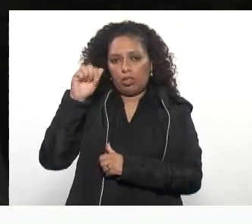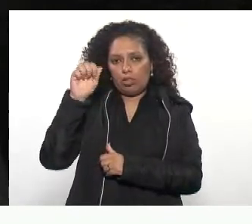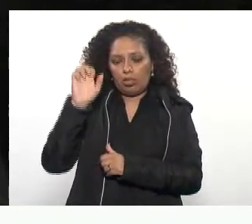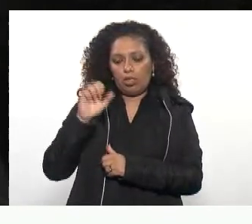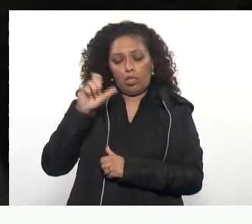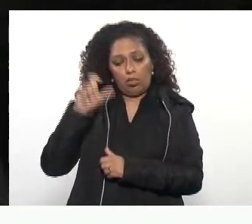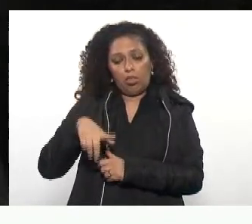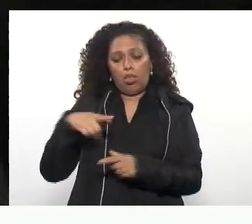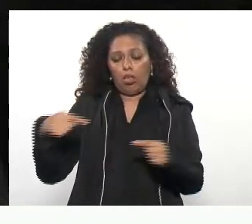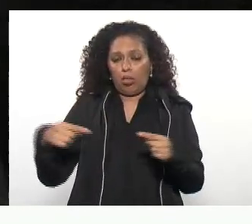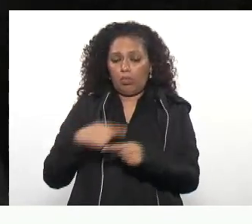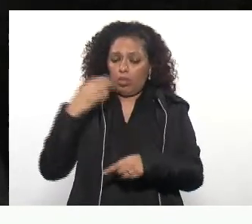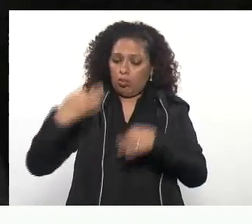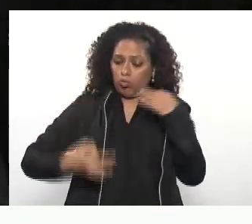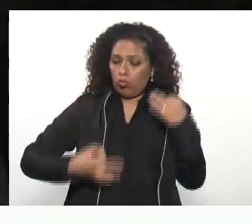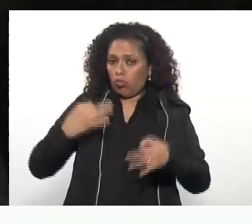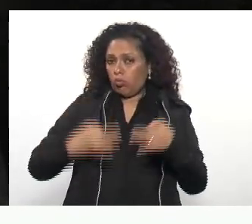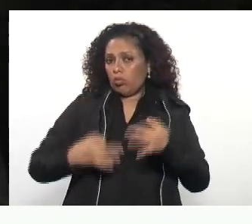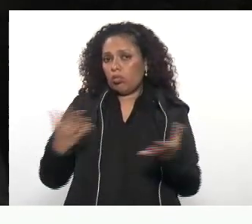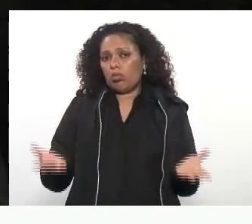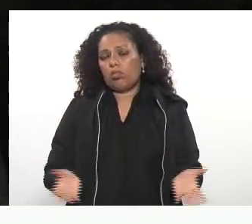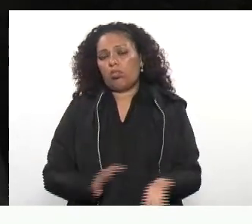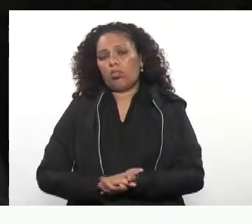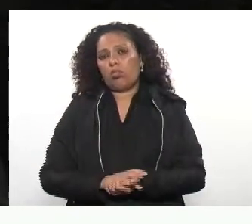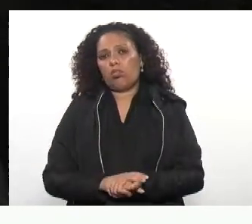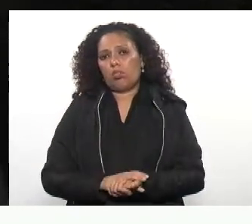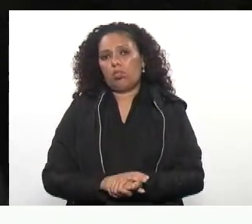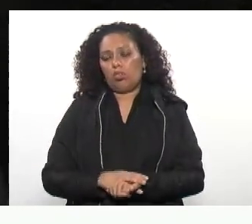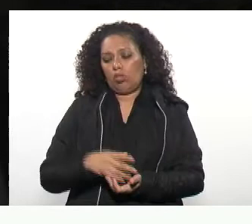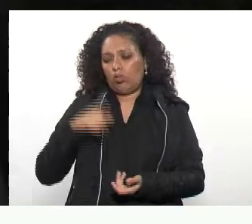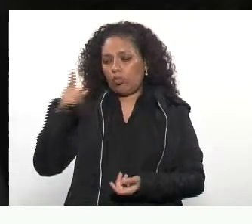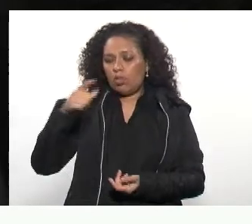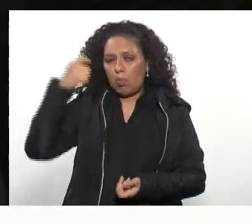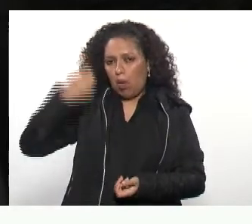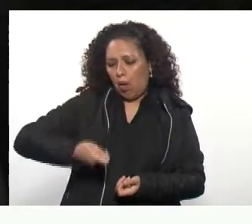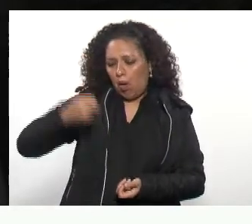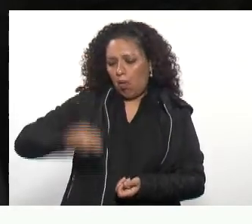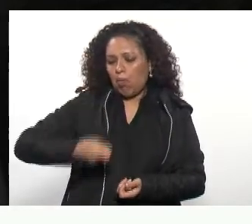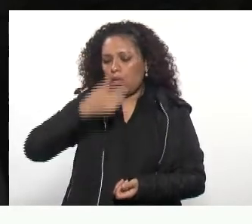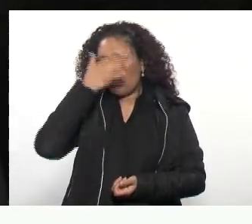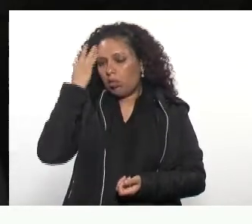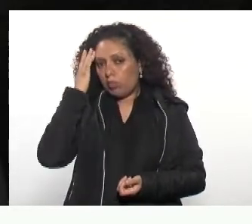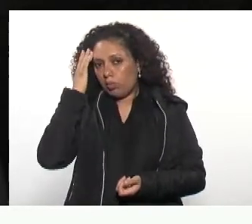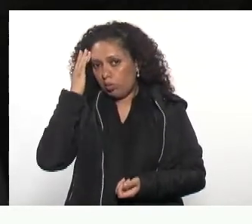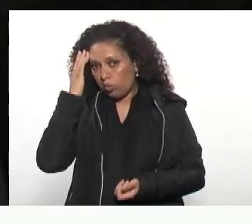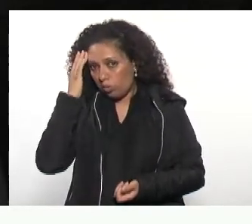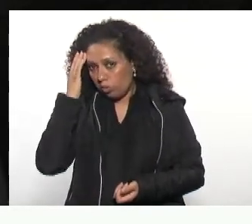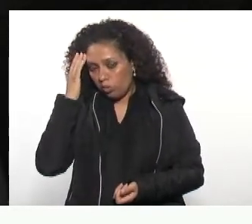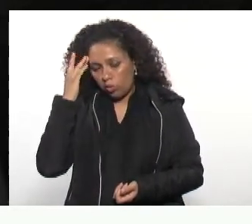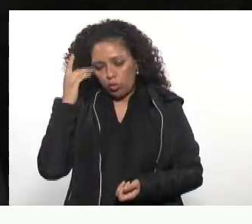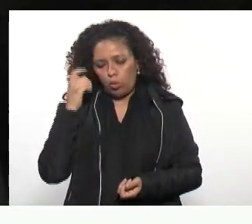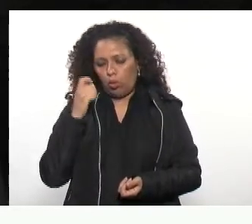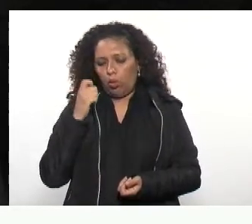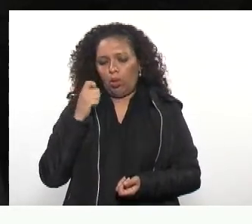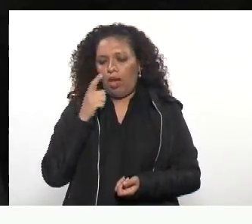uma questão de justiça. Quer dizer, você não obriga ninguém a consumir minimamente X, Y ou